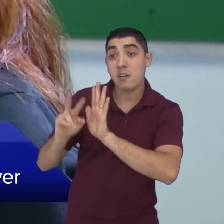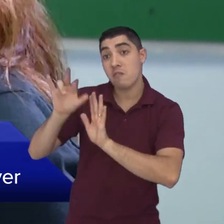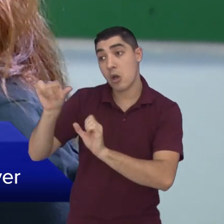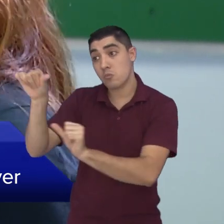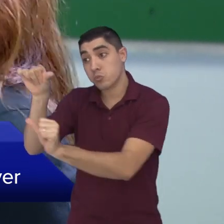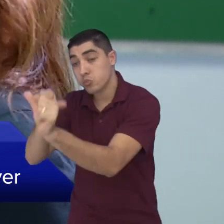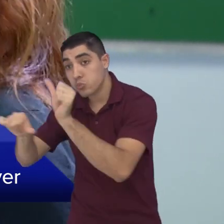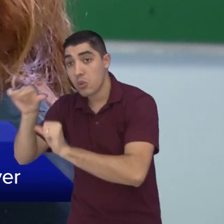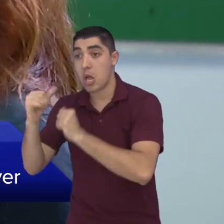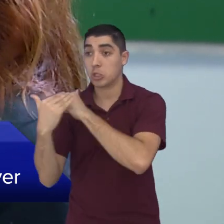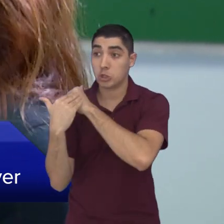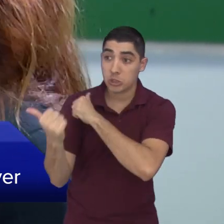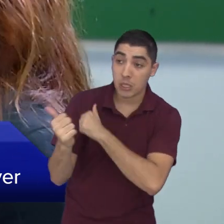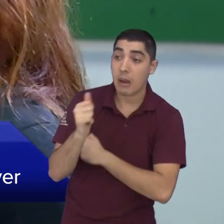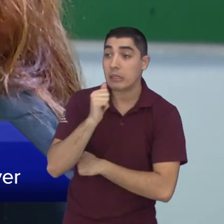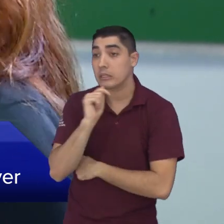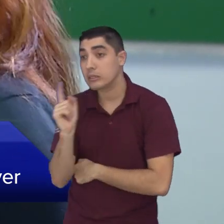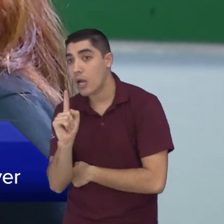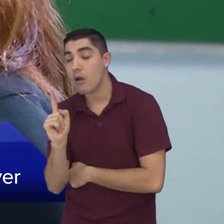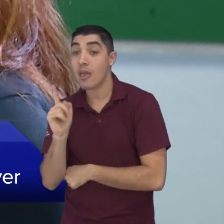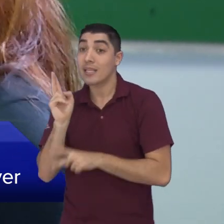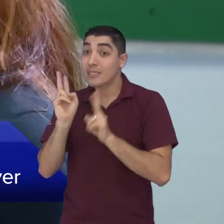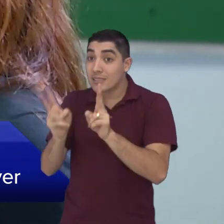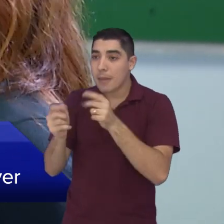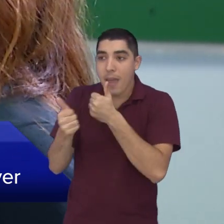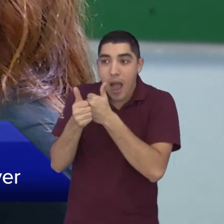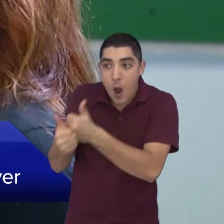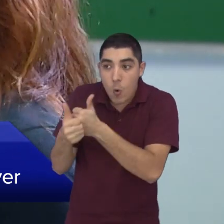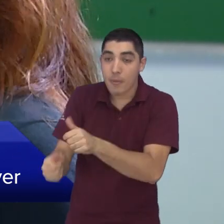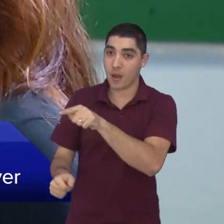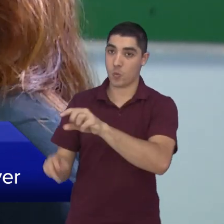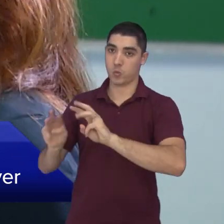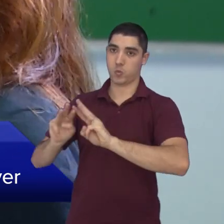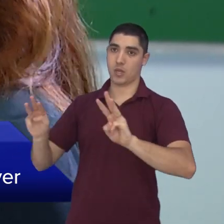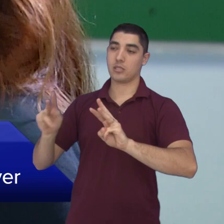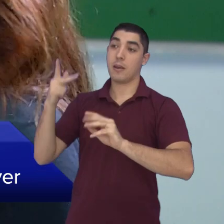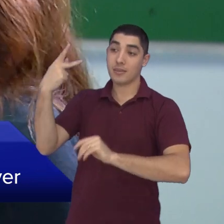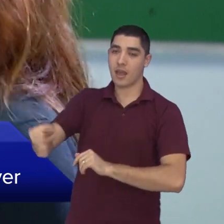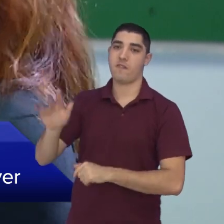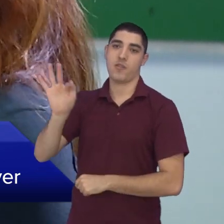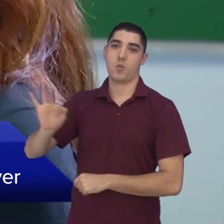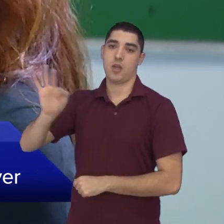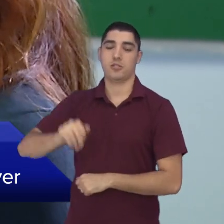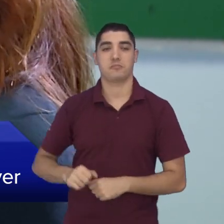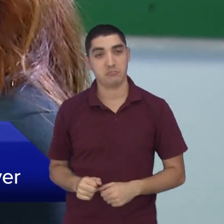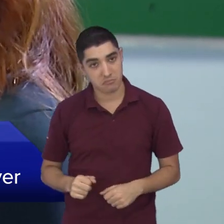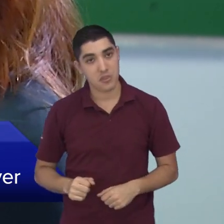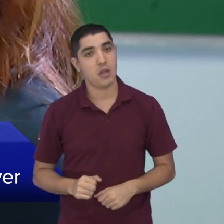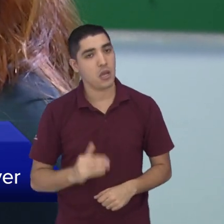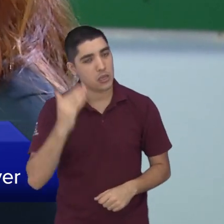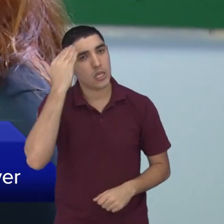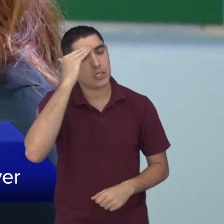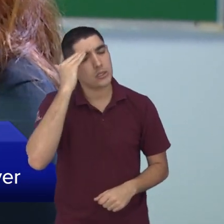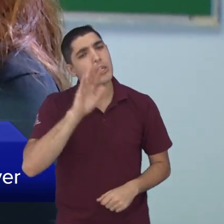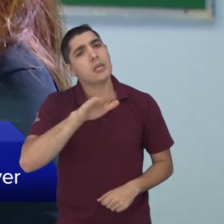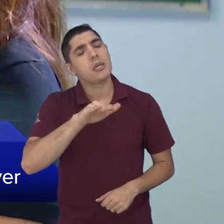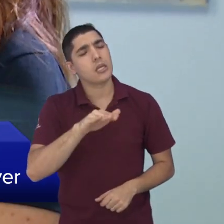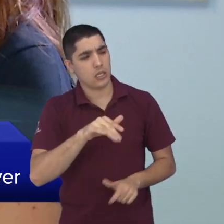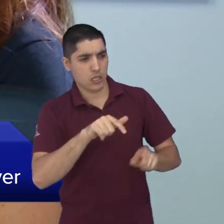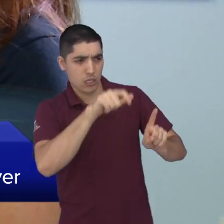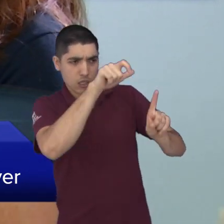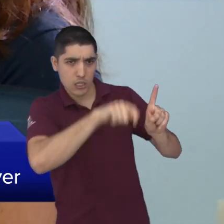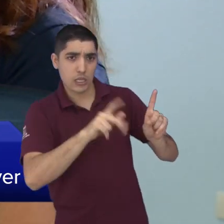rodar essas listas se ele vai ser chamado eh e tudo isso ele acompanha no site da própria instituição perfeito e é